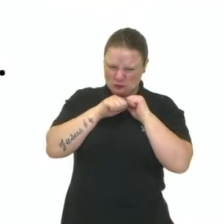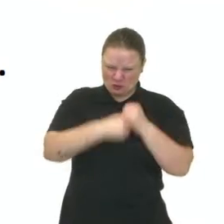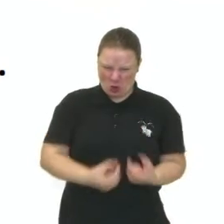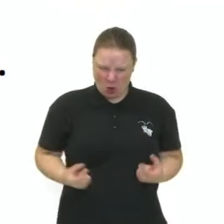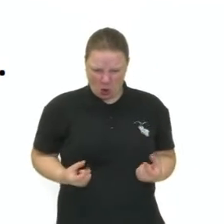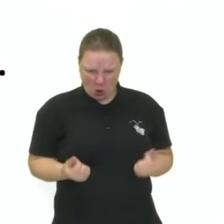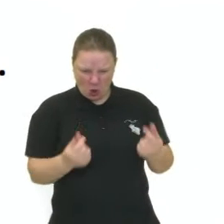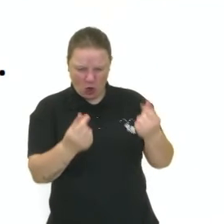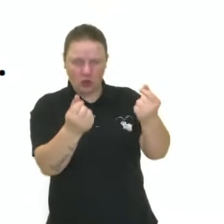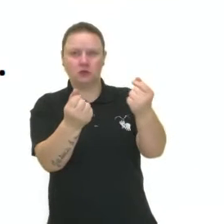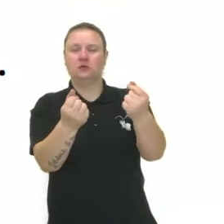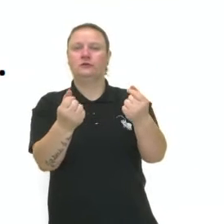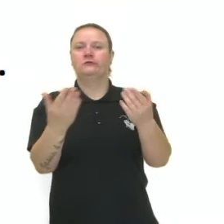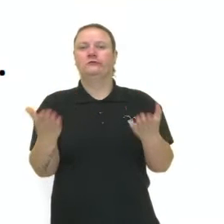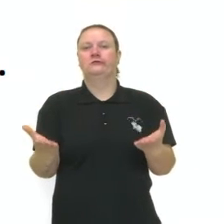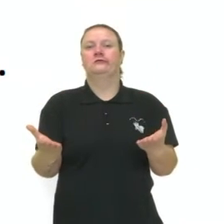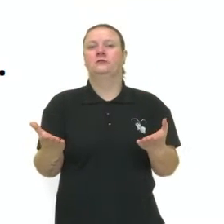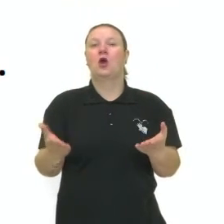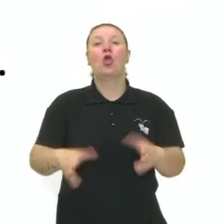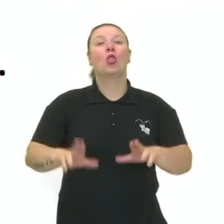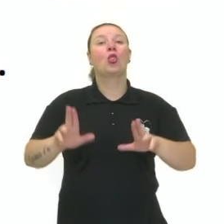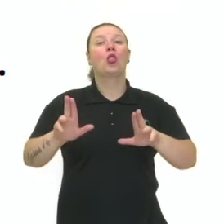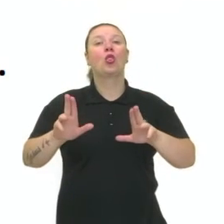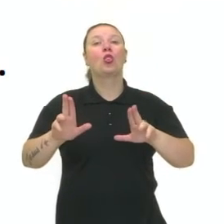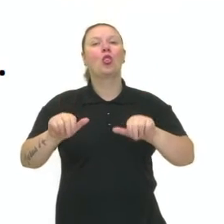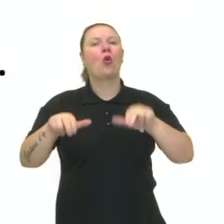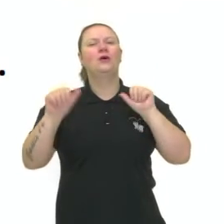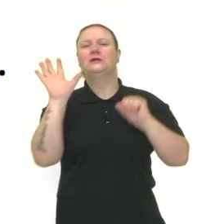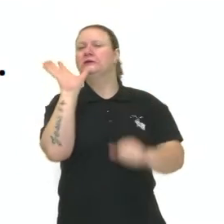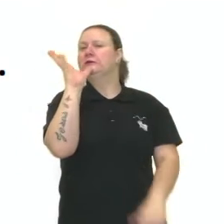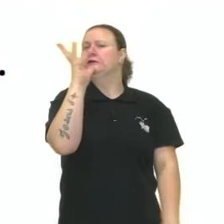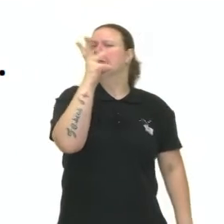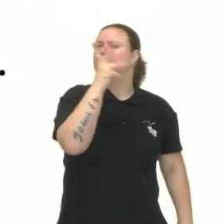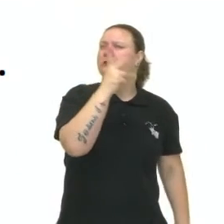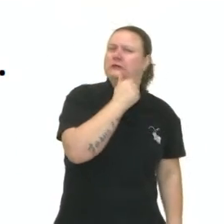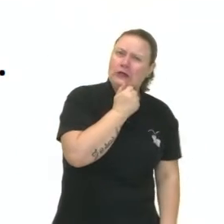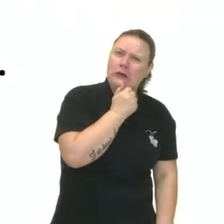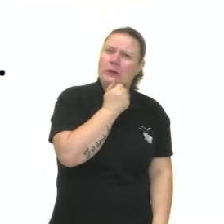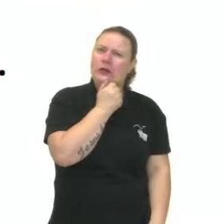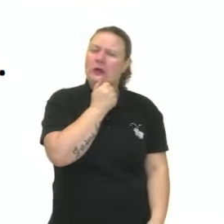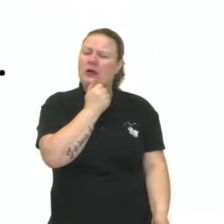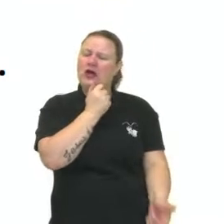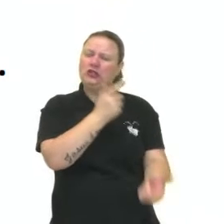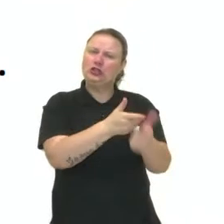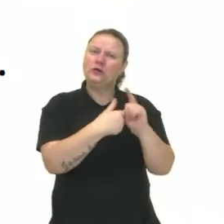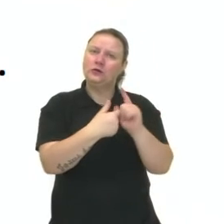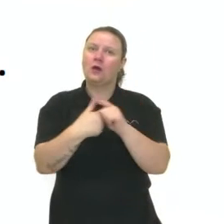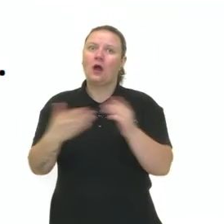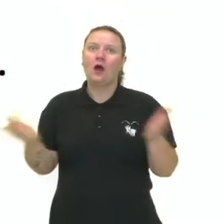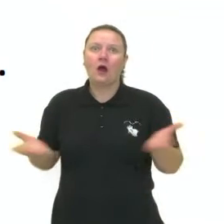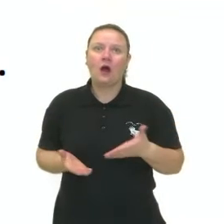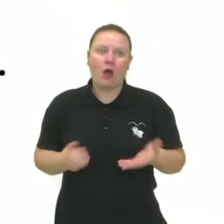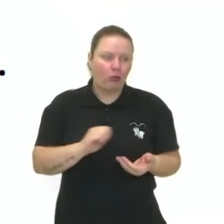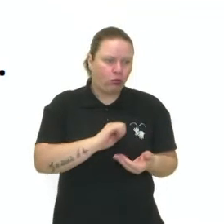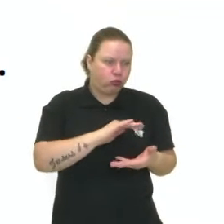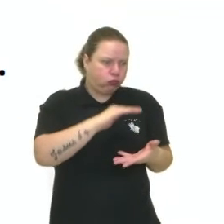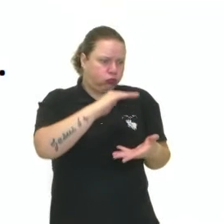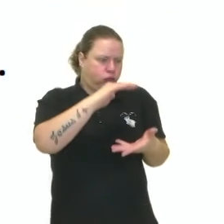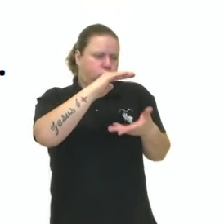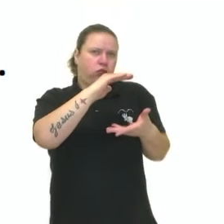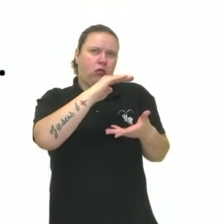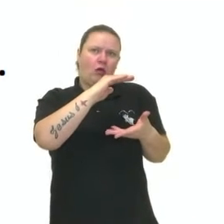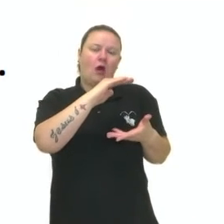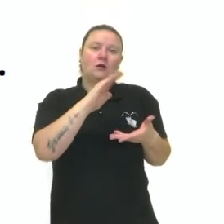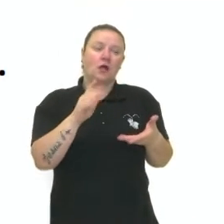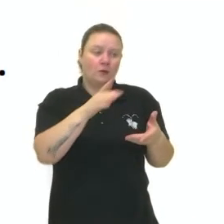réis de carros. Nunca demorou tanto a conta, nem ela cresceu tanto como agora. E a rigor, o